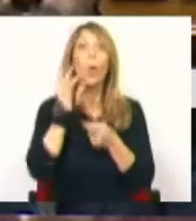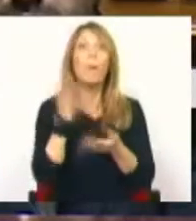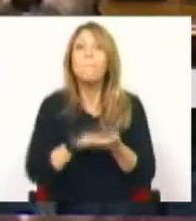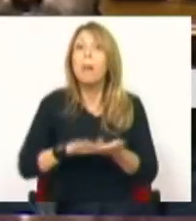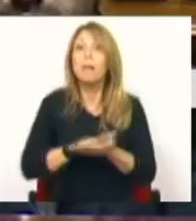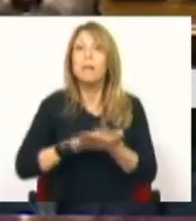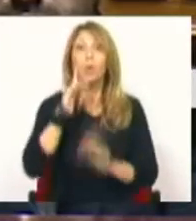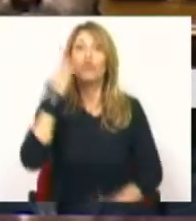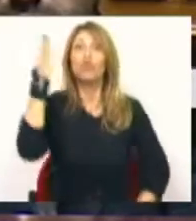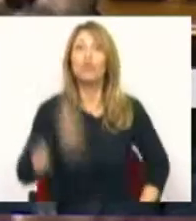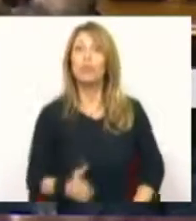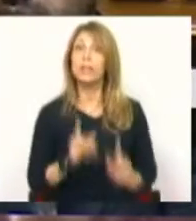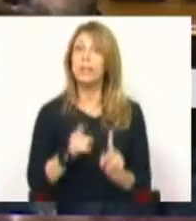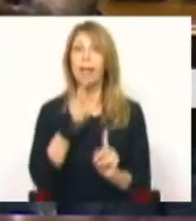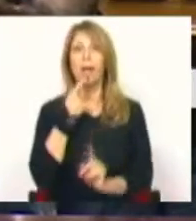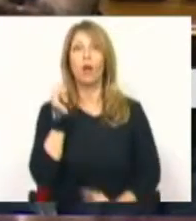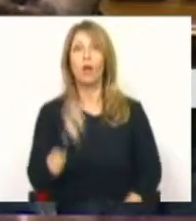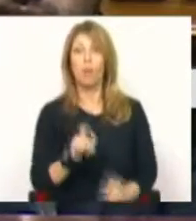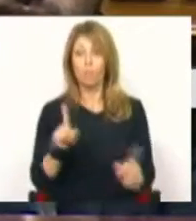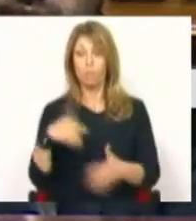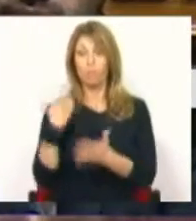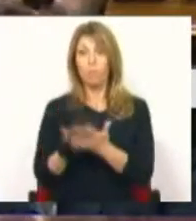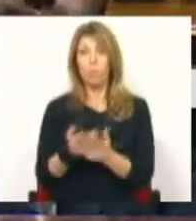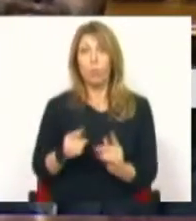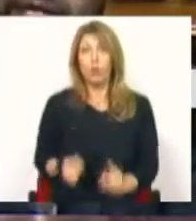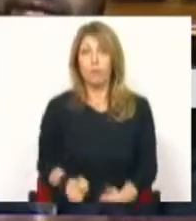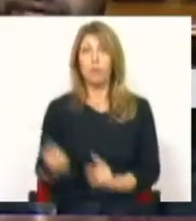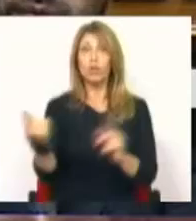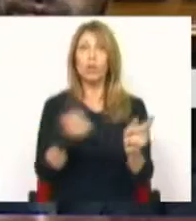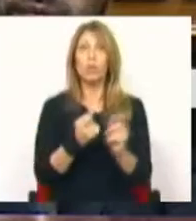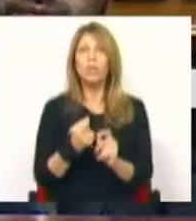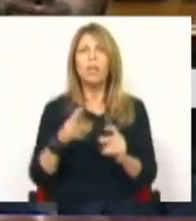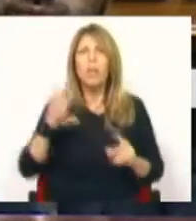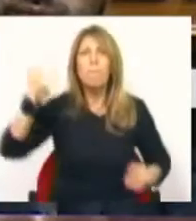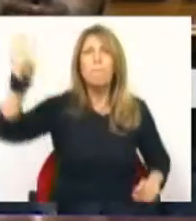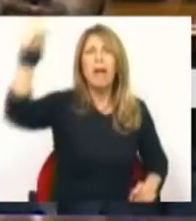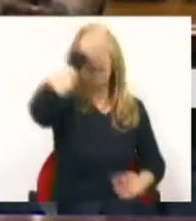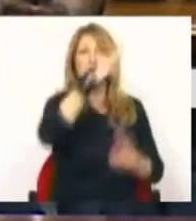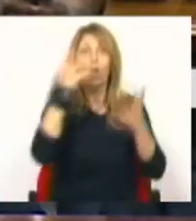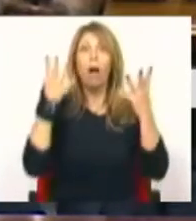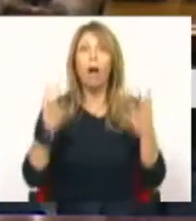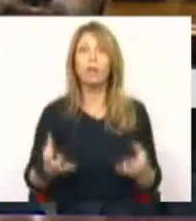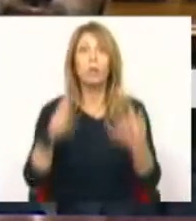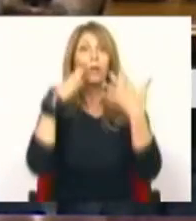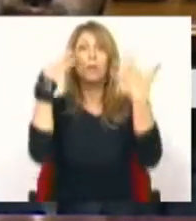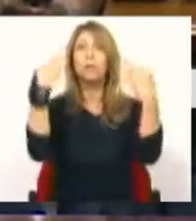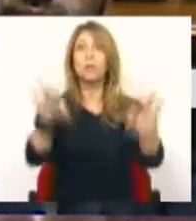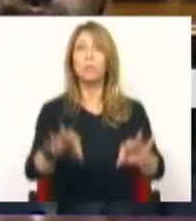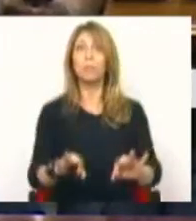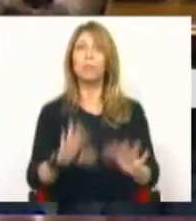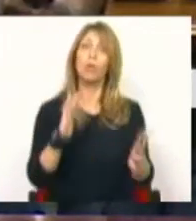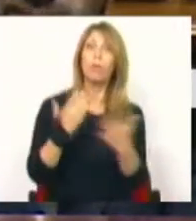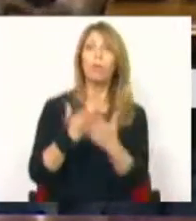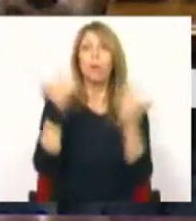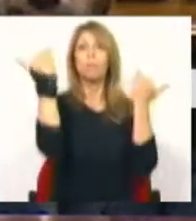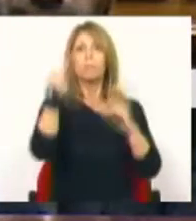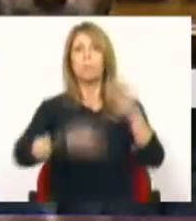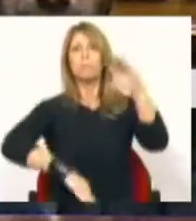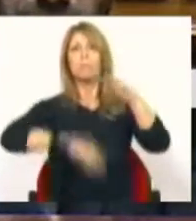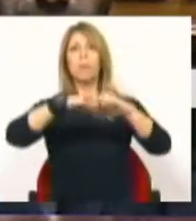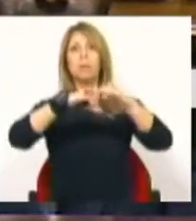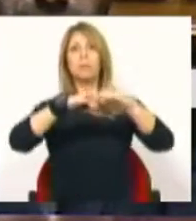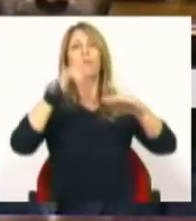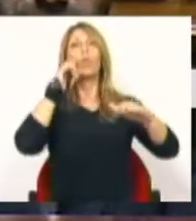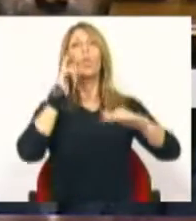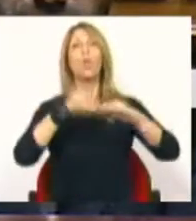por isso que uma proposta desta está sendo discutida em tantos países é tão simples quanto isto é estamos ser uma proporção máxima entre